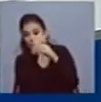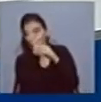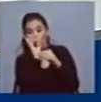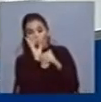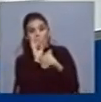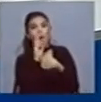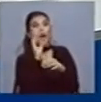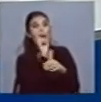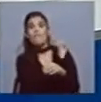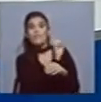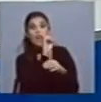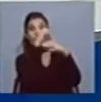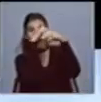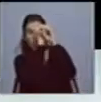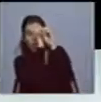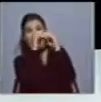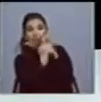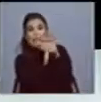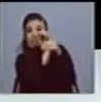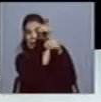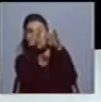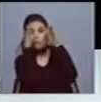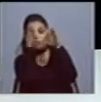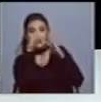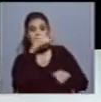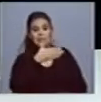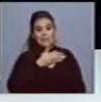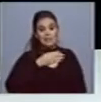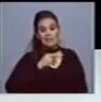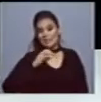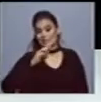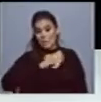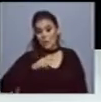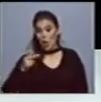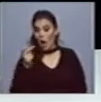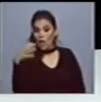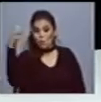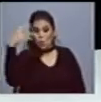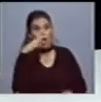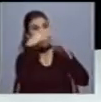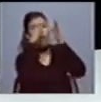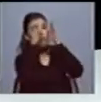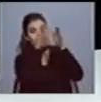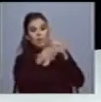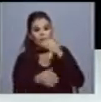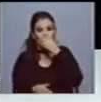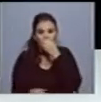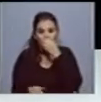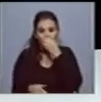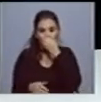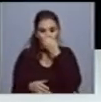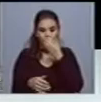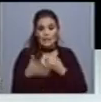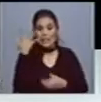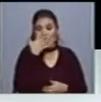para observarem aquela zona do céu, aquela galáxia a 130 milhões de anos-luz. Então o que é que aconteceu? Nos dias seguintes,